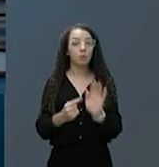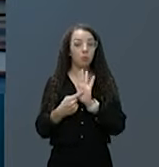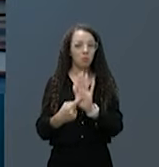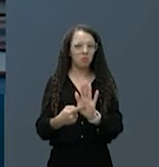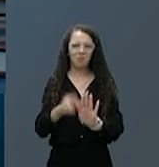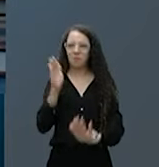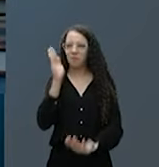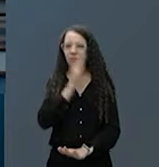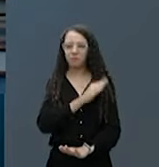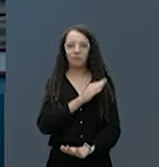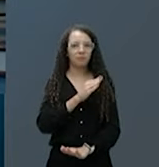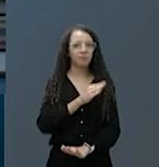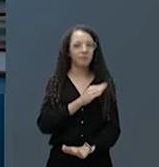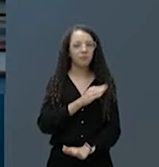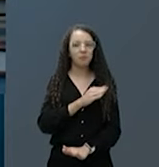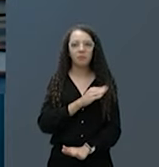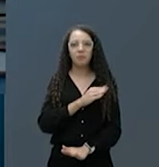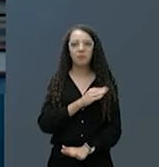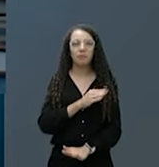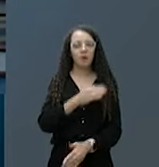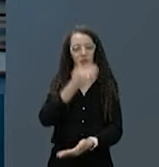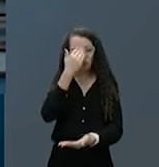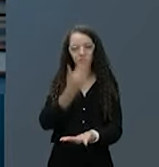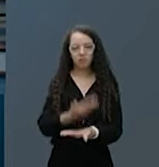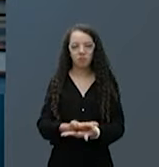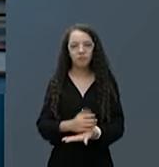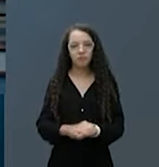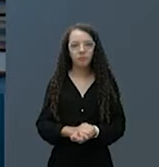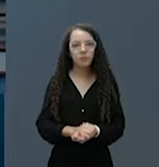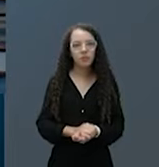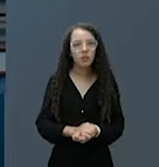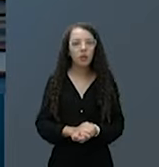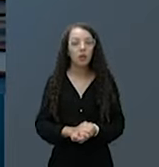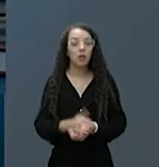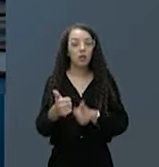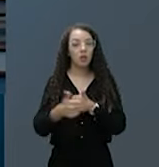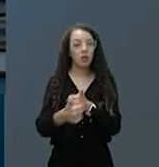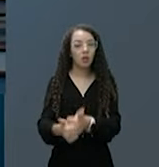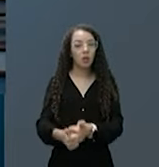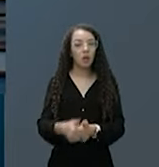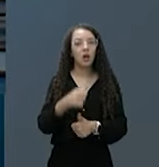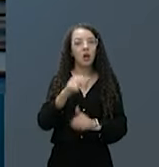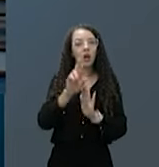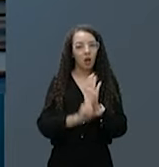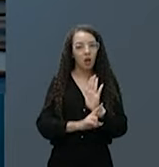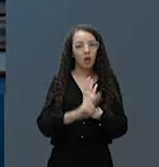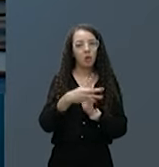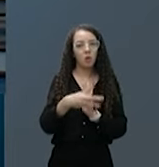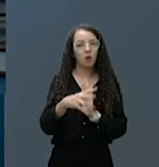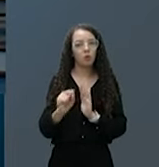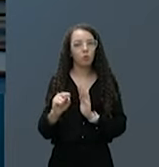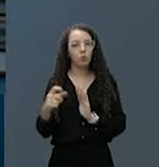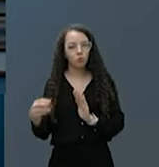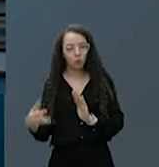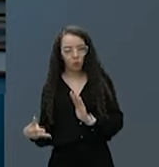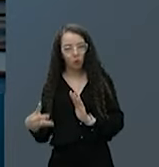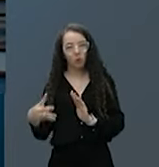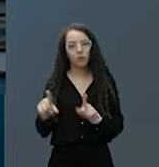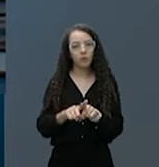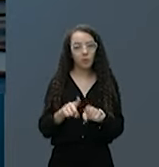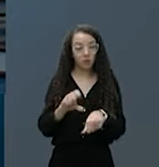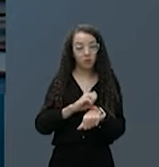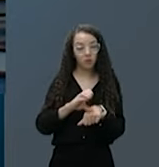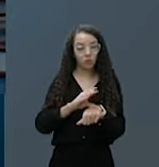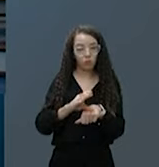aí dependendo, por óbvio, de fundamentação, seguindo a regra do 489 do Código, 93 da Constituição. Quando houver